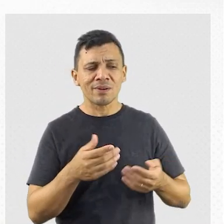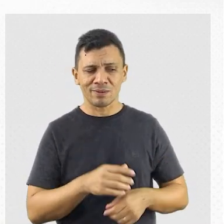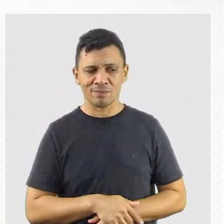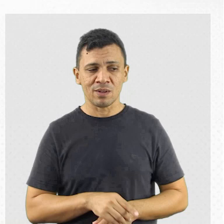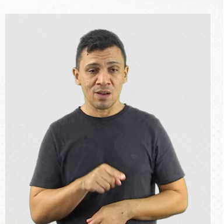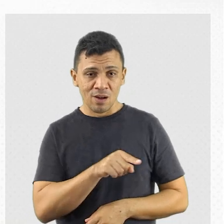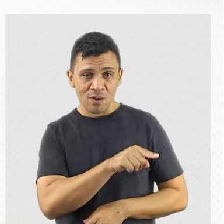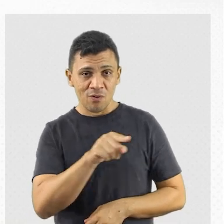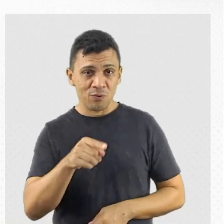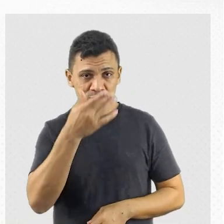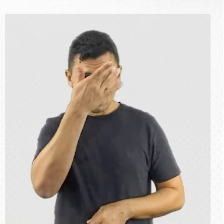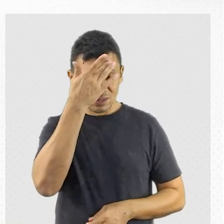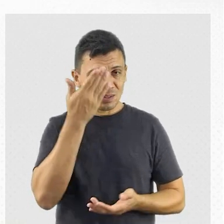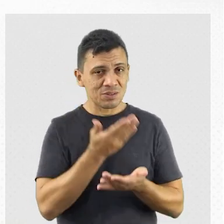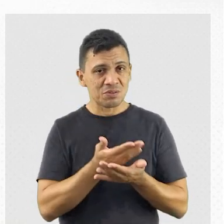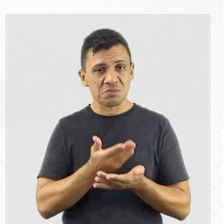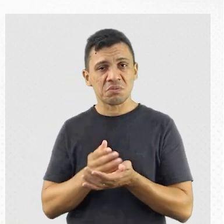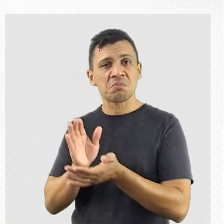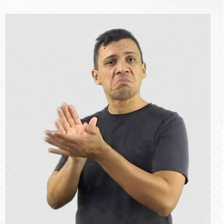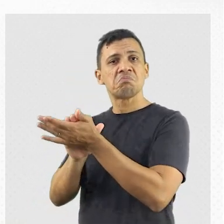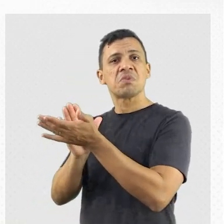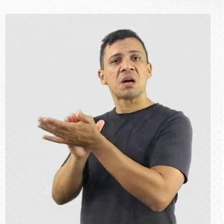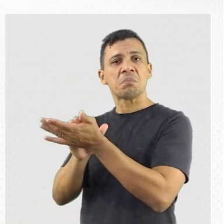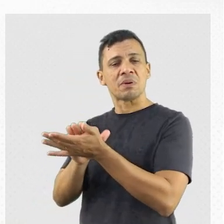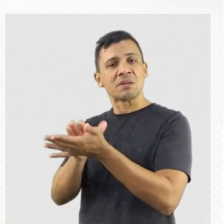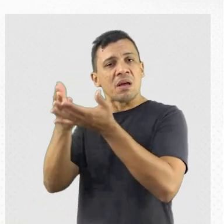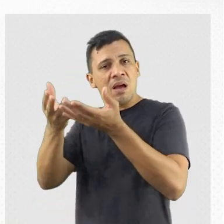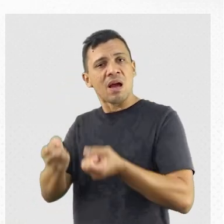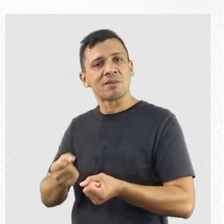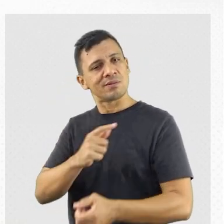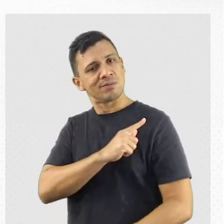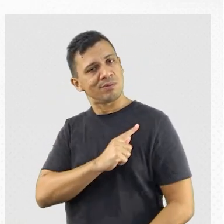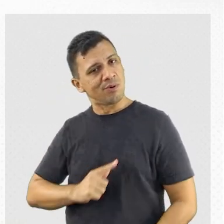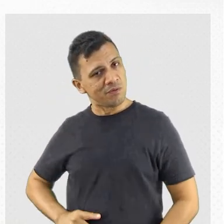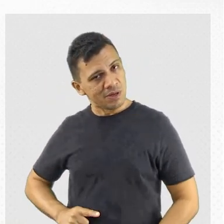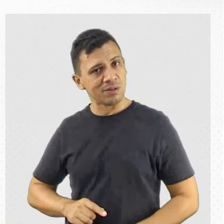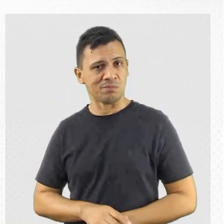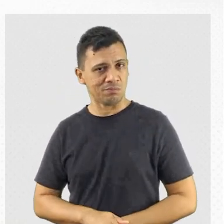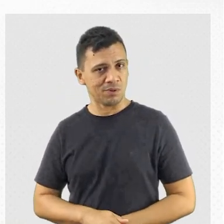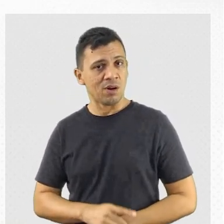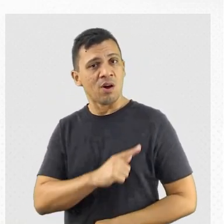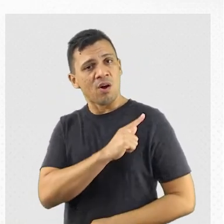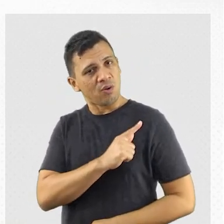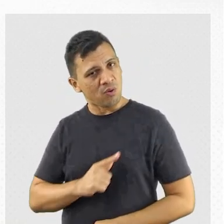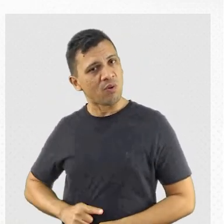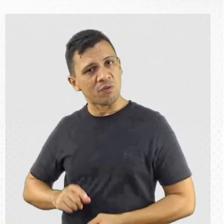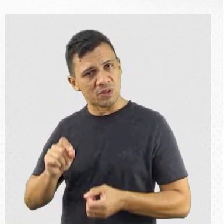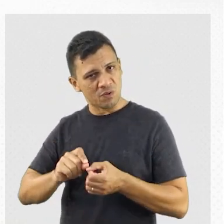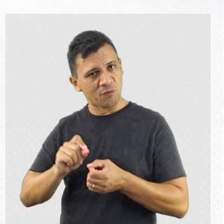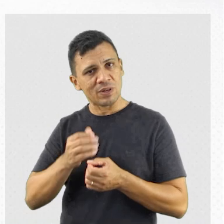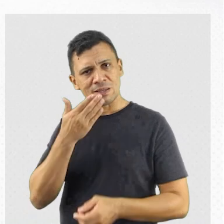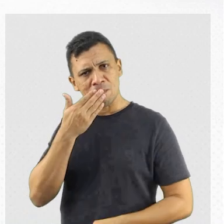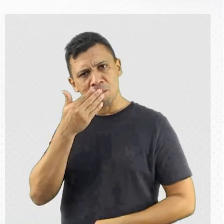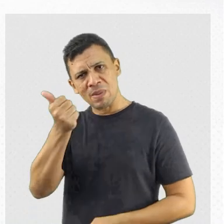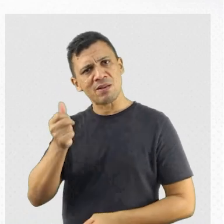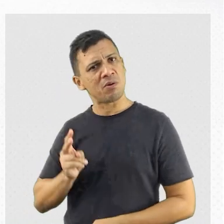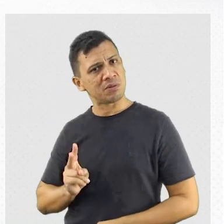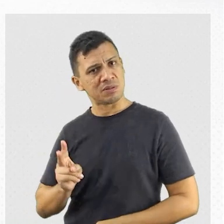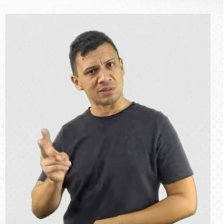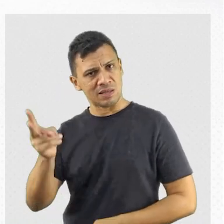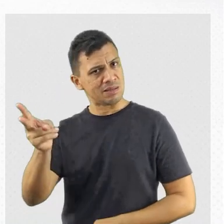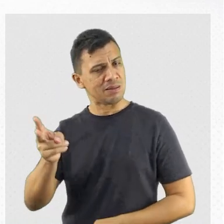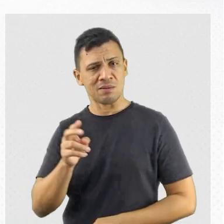A outra classe, que é a grande maioria de nós, não nasce com nenhuma herança, não nasce em família rica